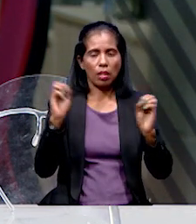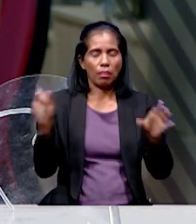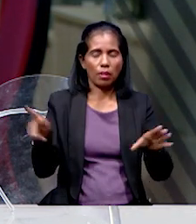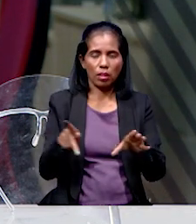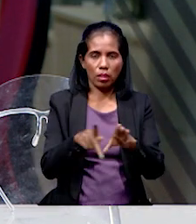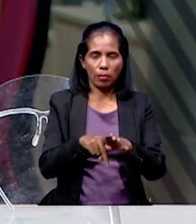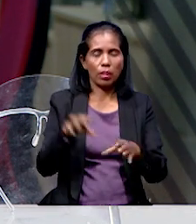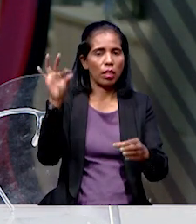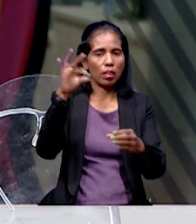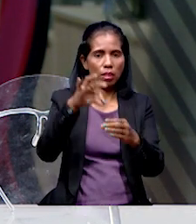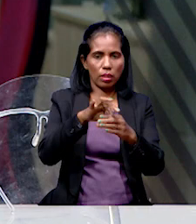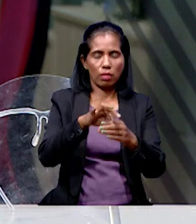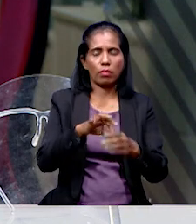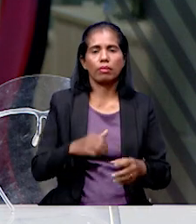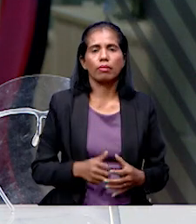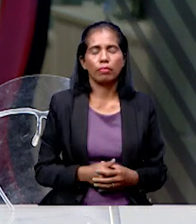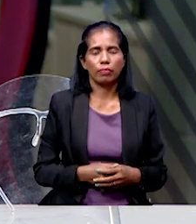Tinangné.